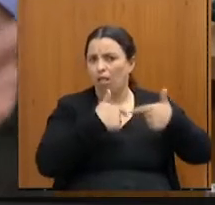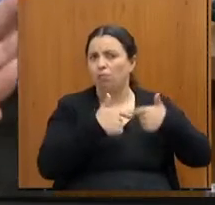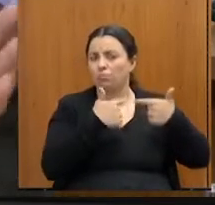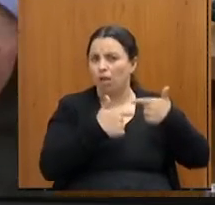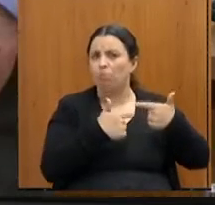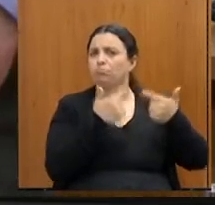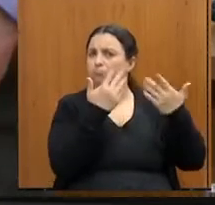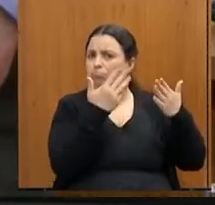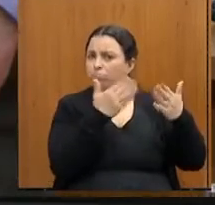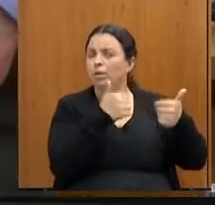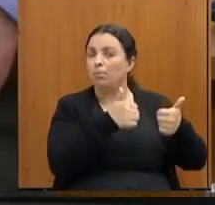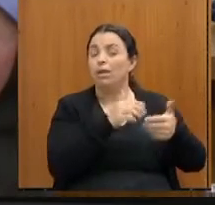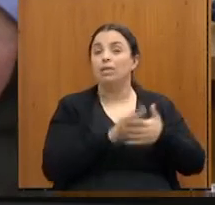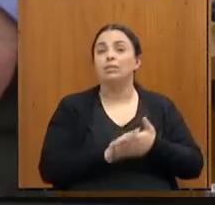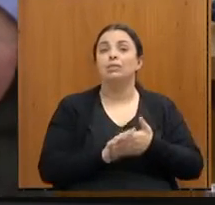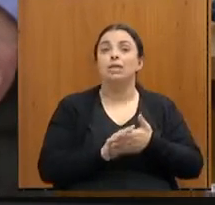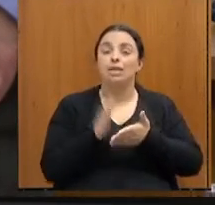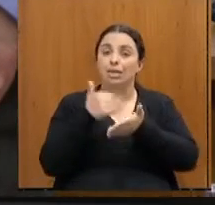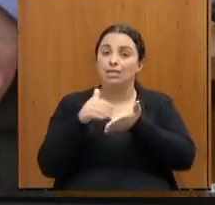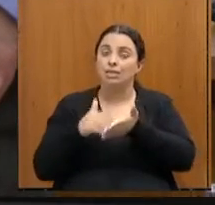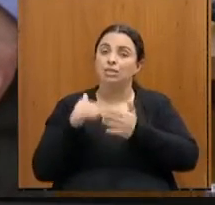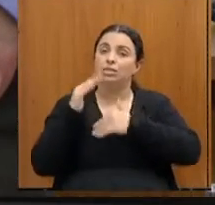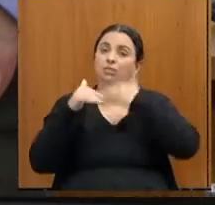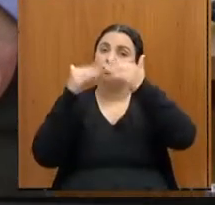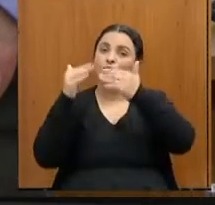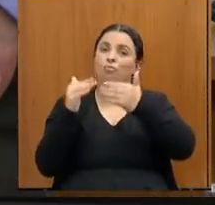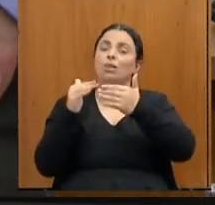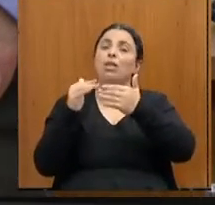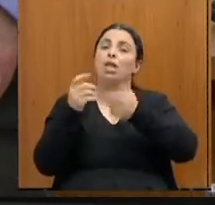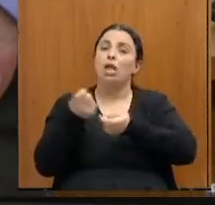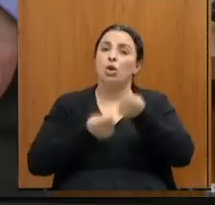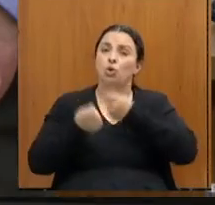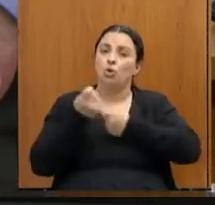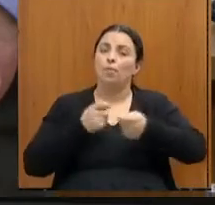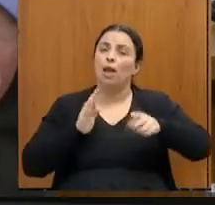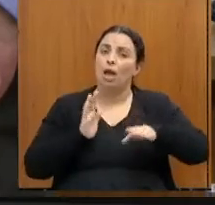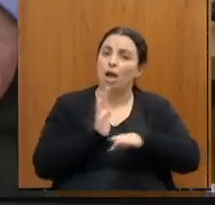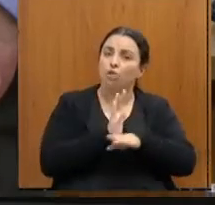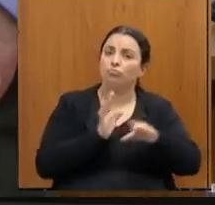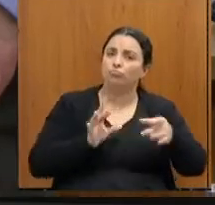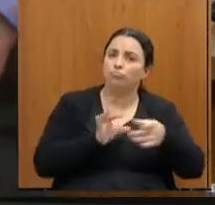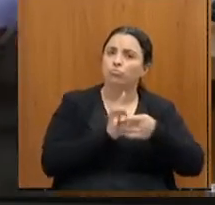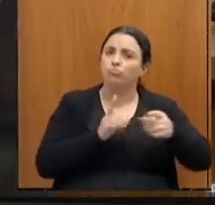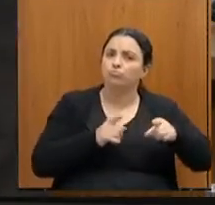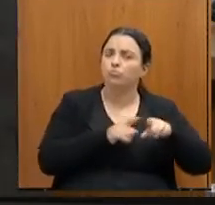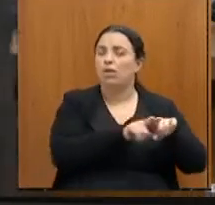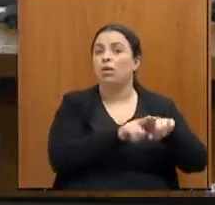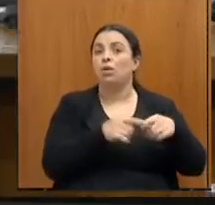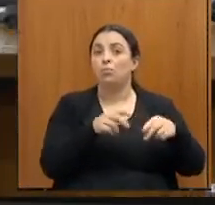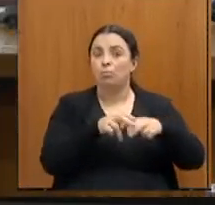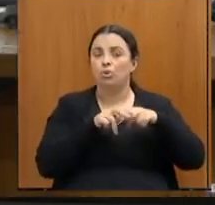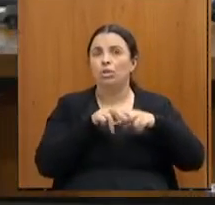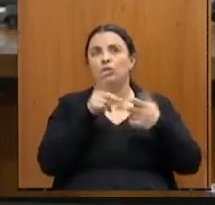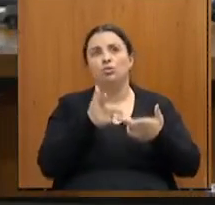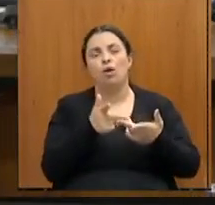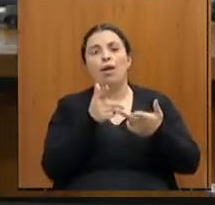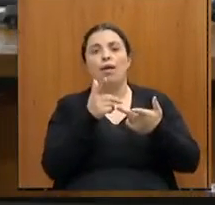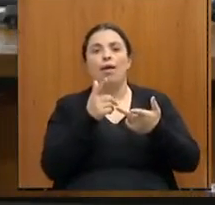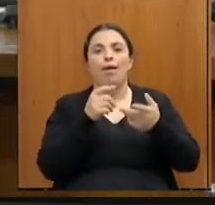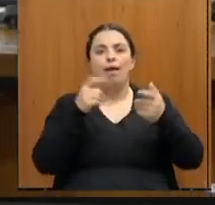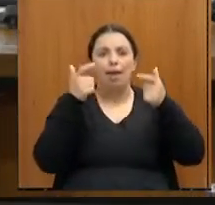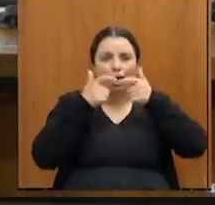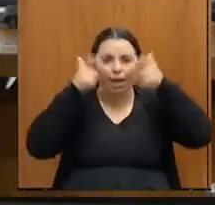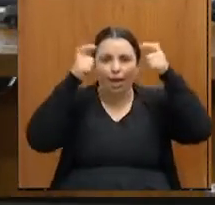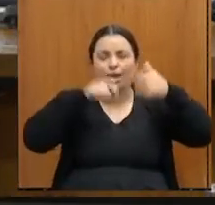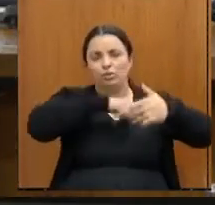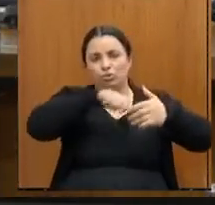É tem ajudado os Nesse sentido porque são cadeias importantíssimas como a gastronomia com uma hotelaria